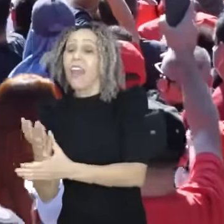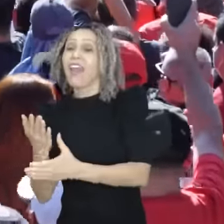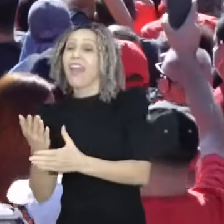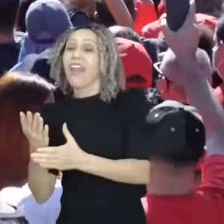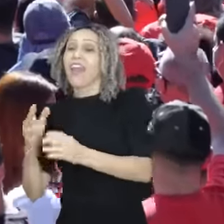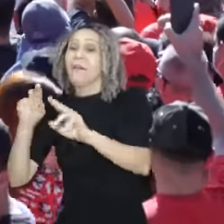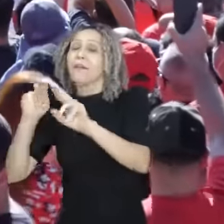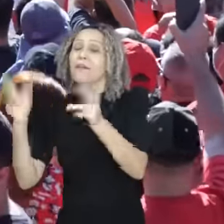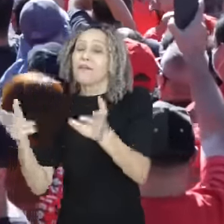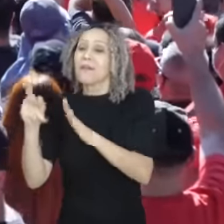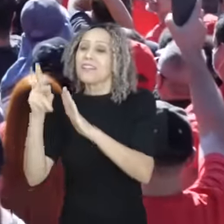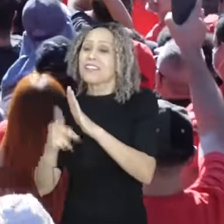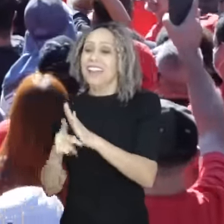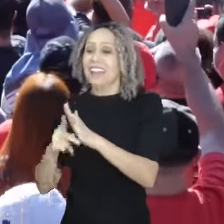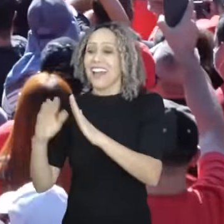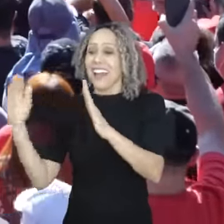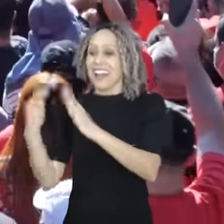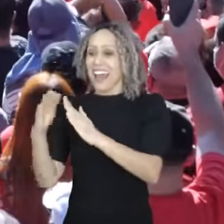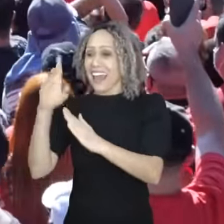Amarela.